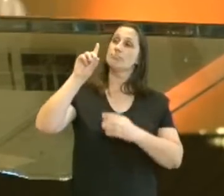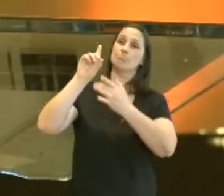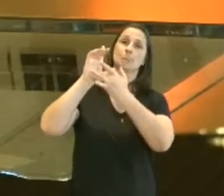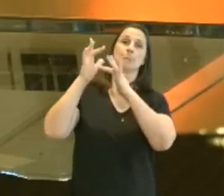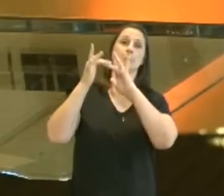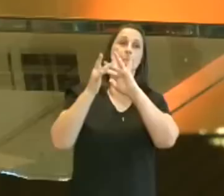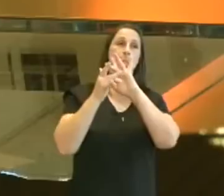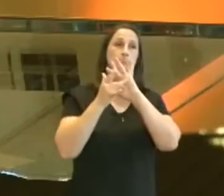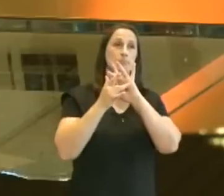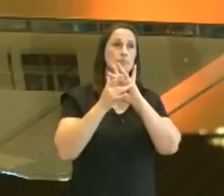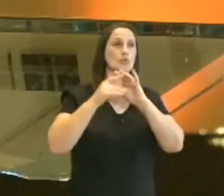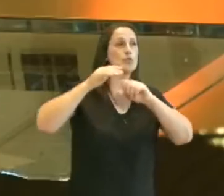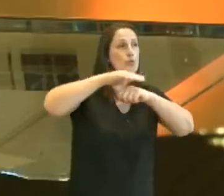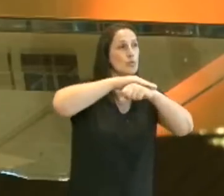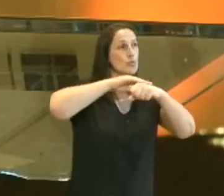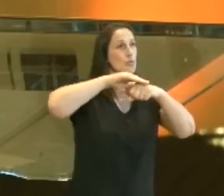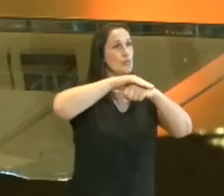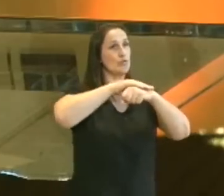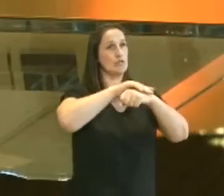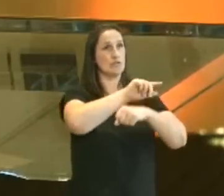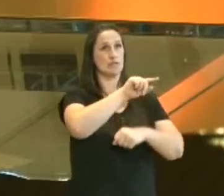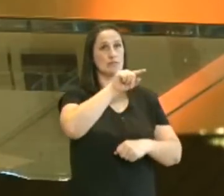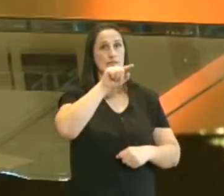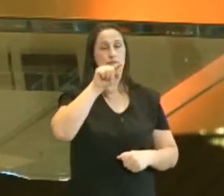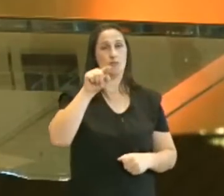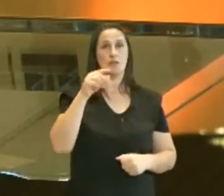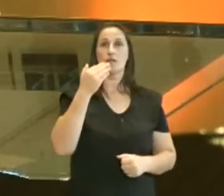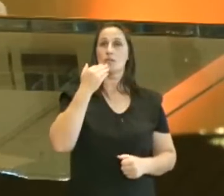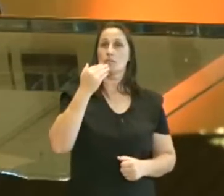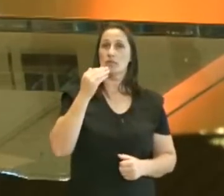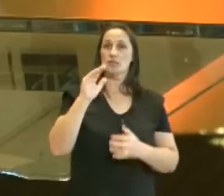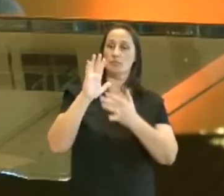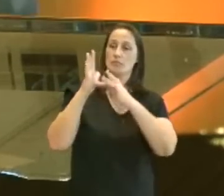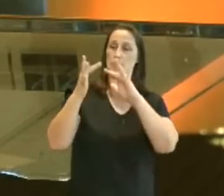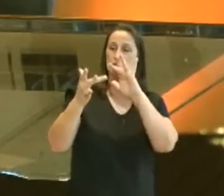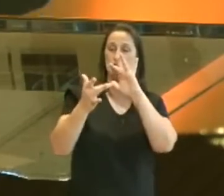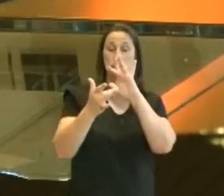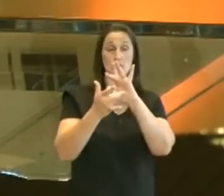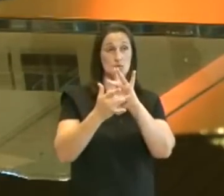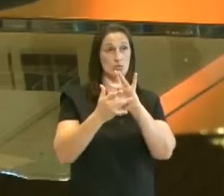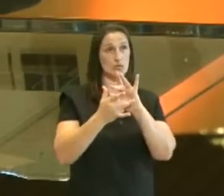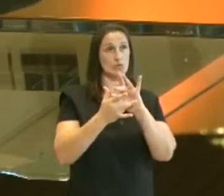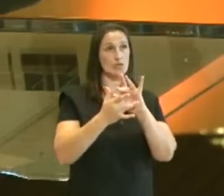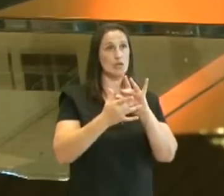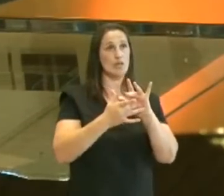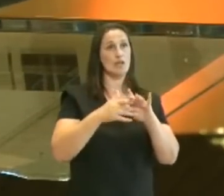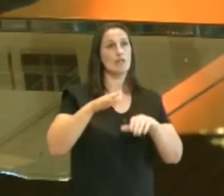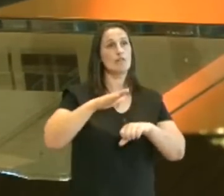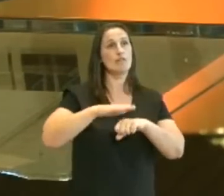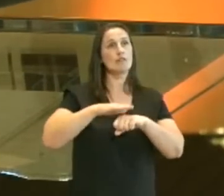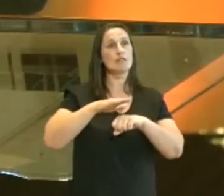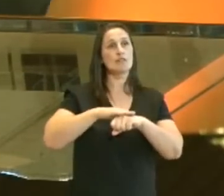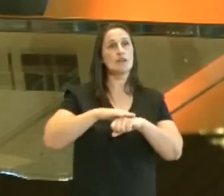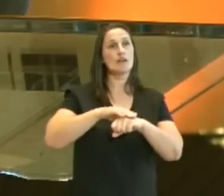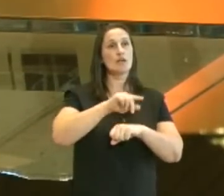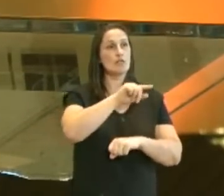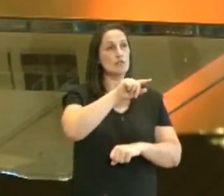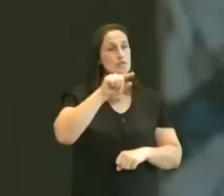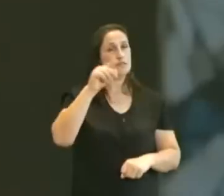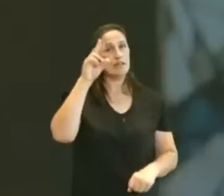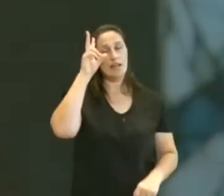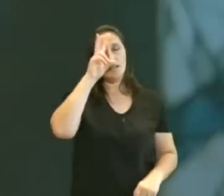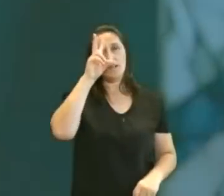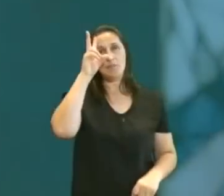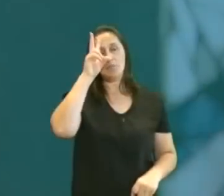com você. Eu vou pedir para Jesus fazer você lembrar a palavra que quem sabe um